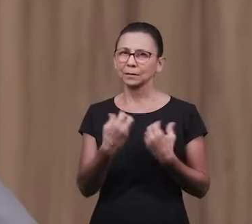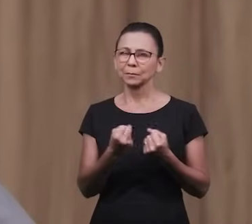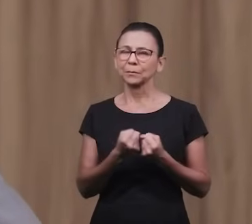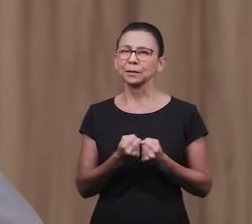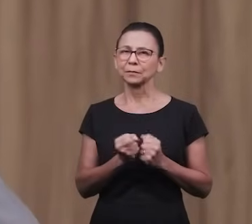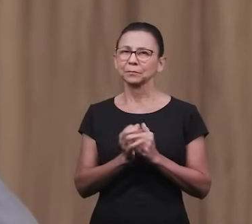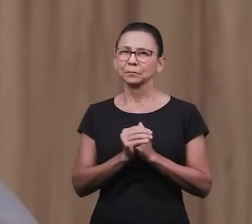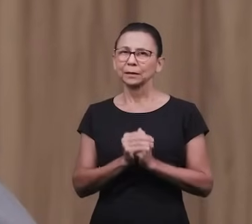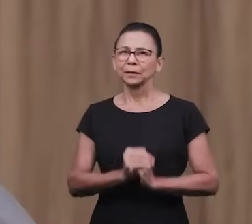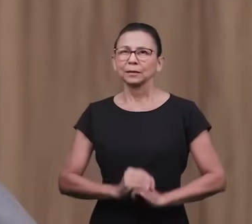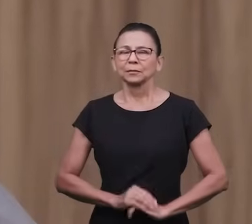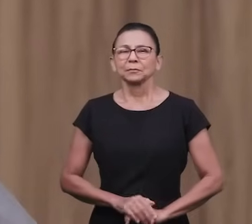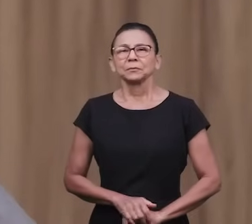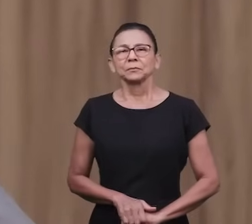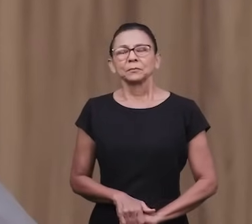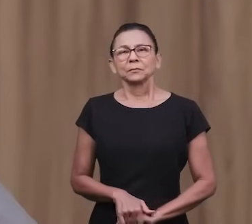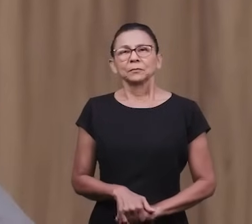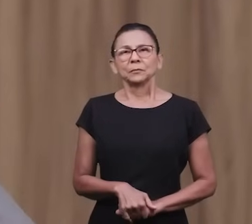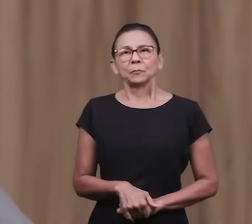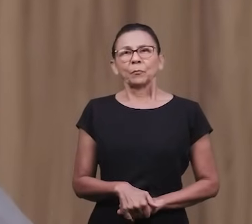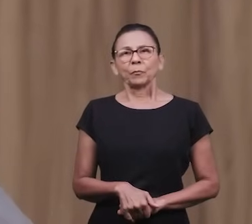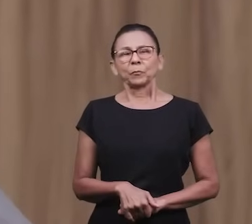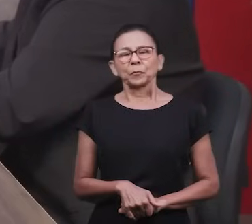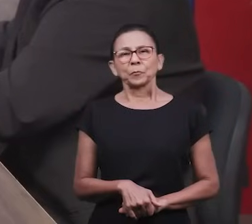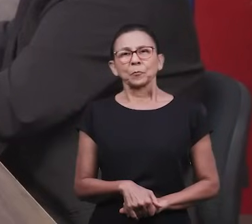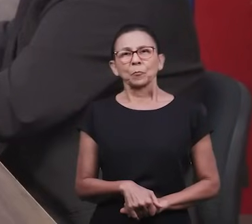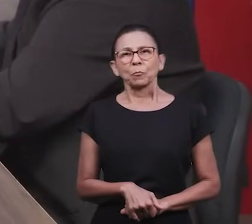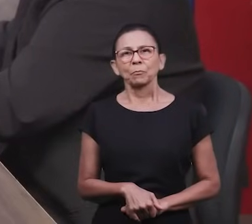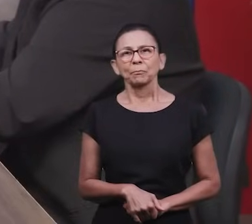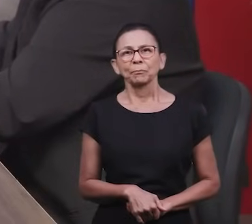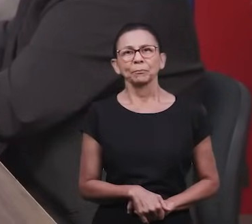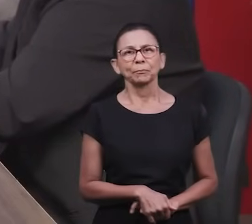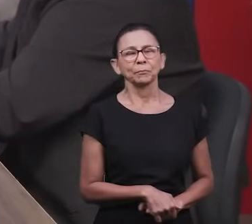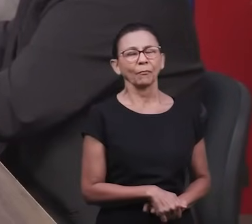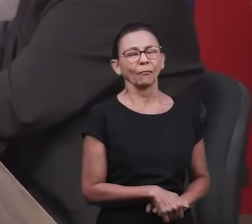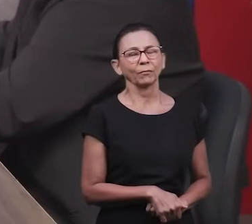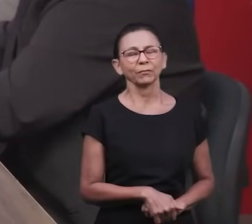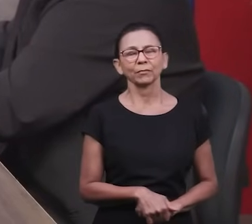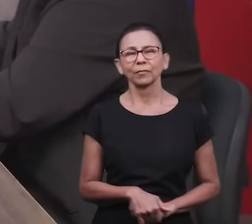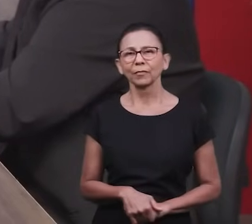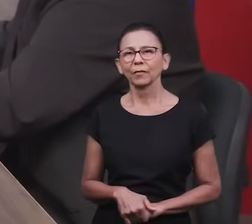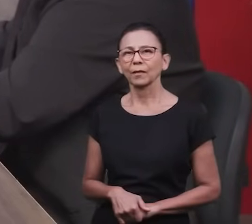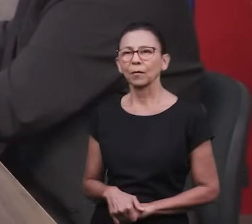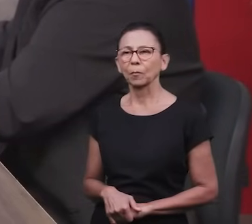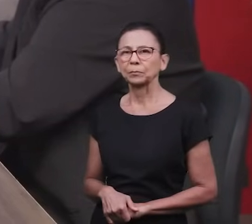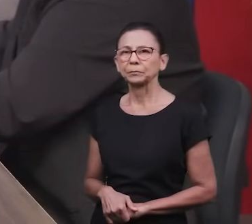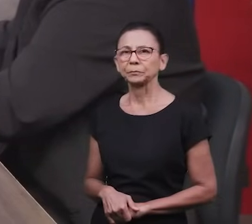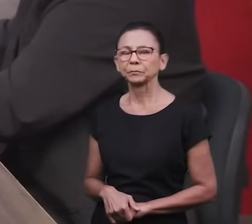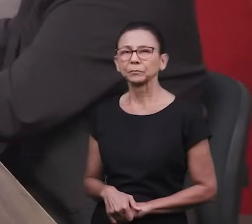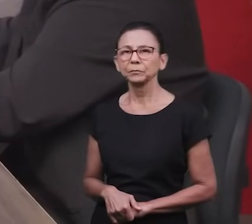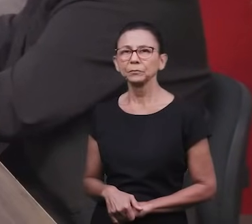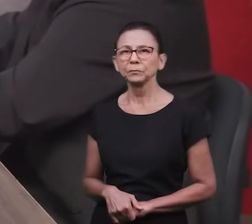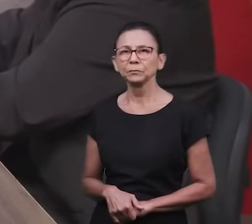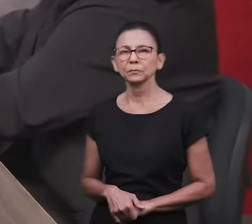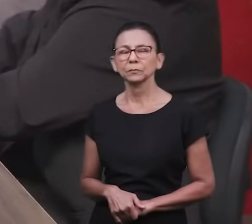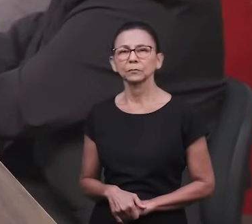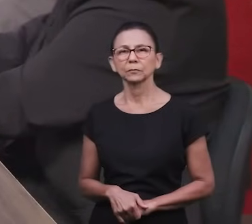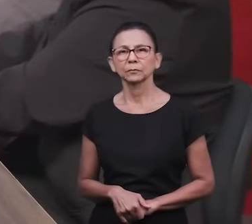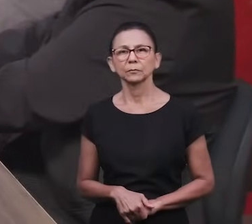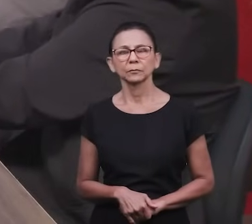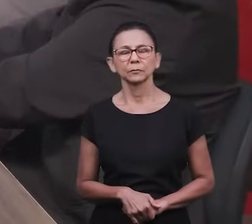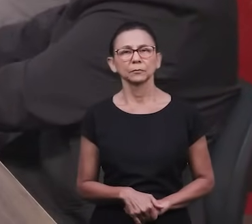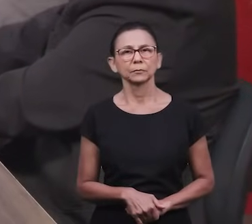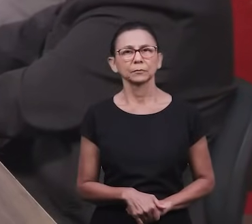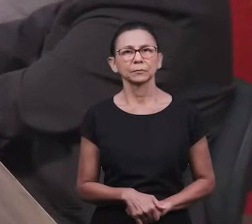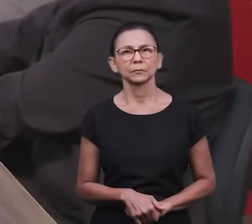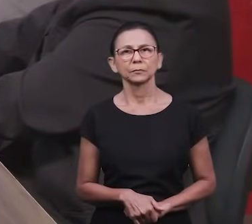ser grandemente abençoado. O Amém. 0800 é o instrumento, a oração é a ferramenta. Eu só